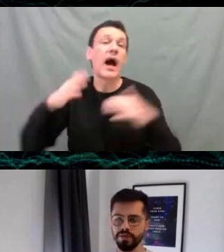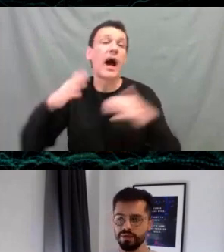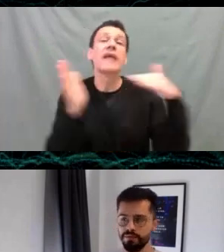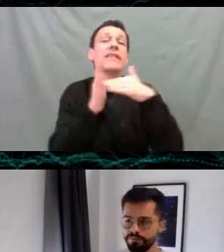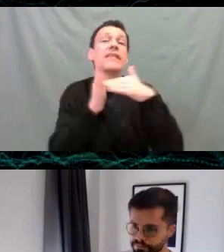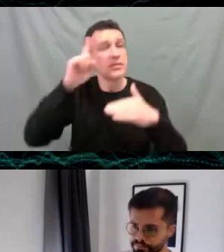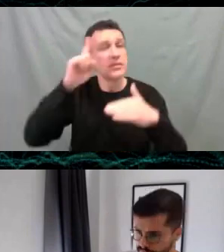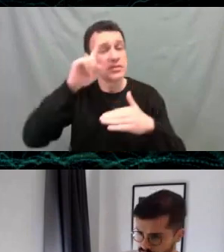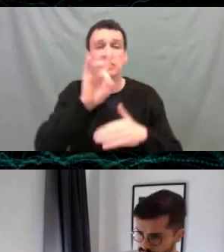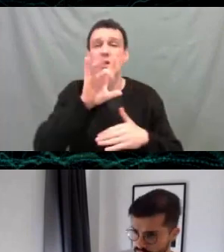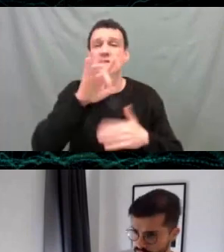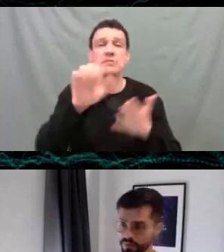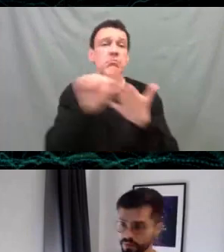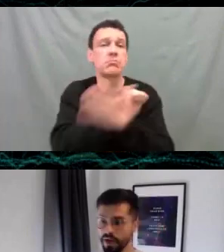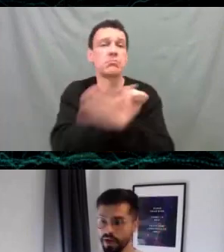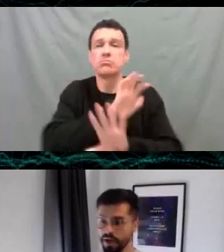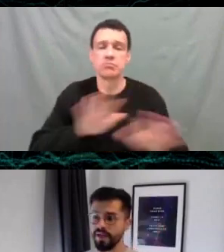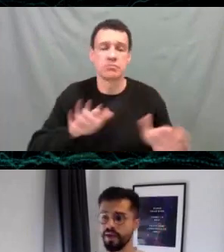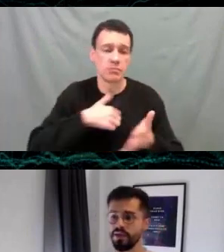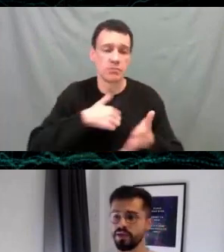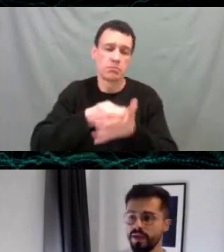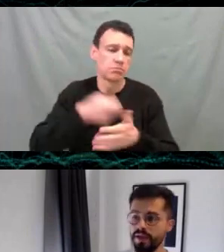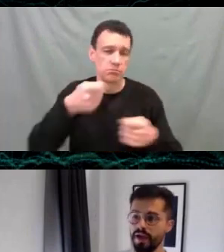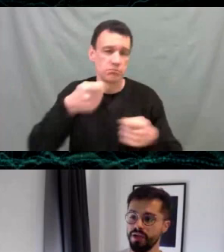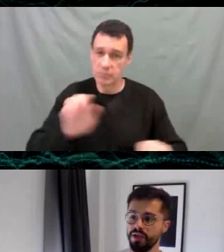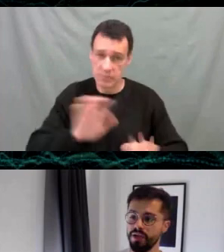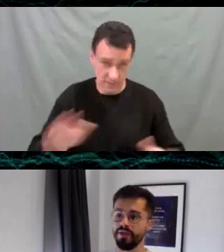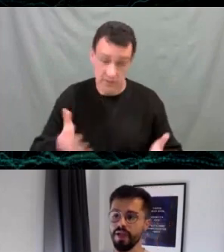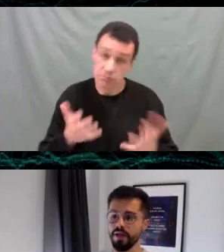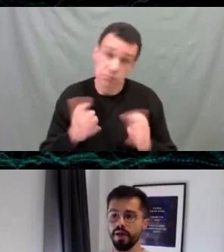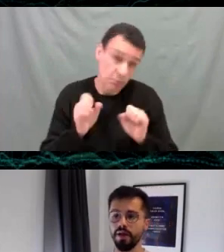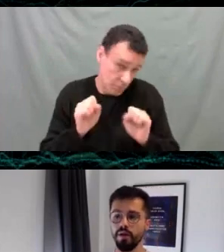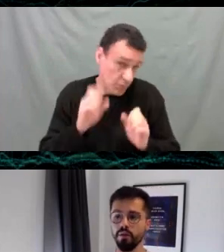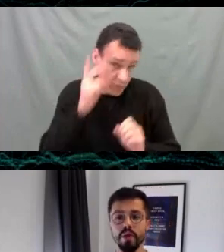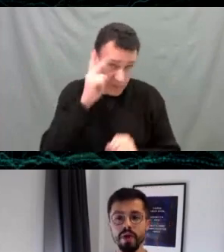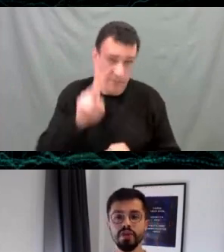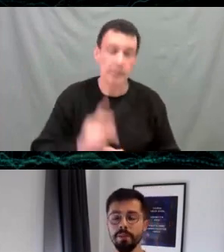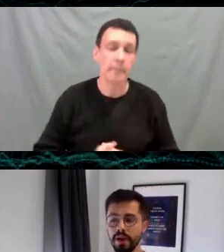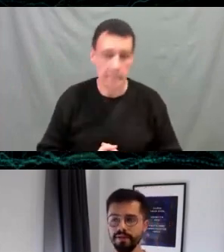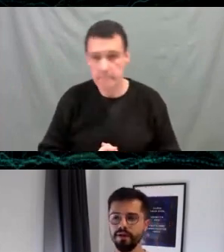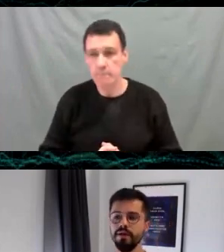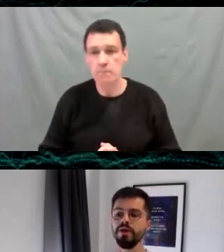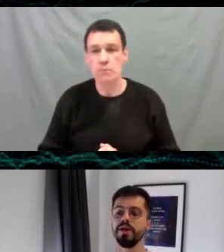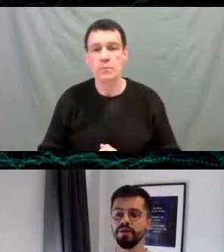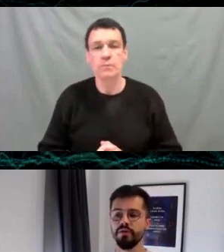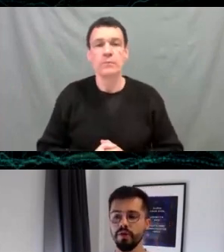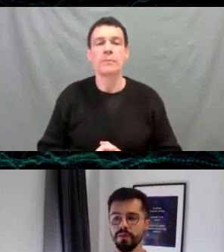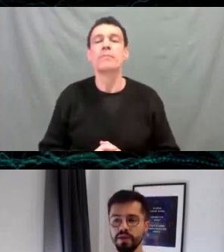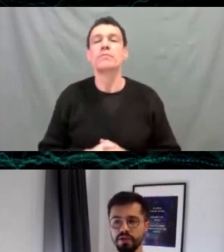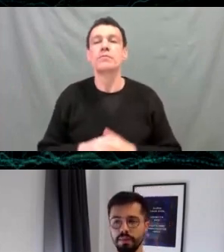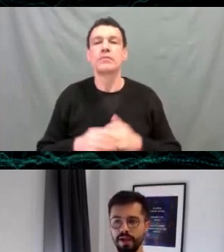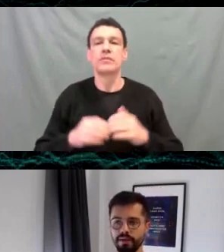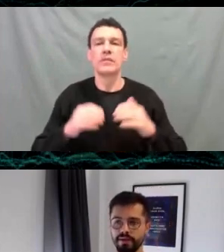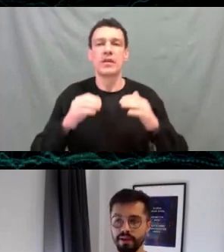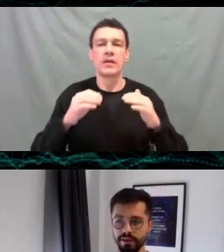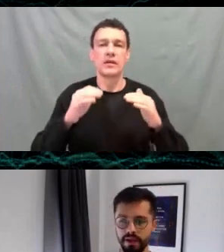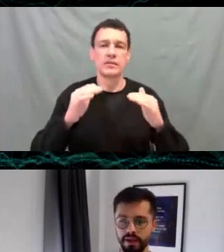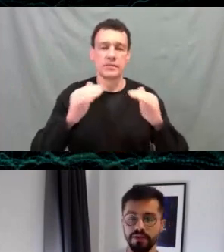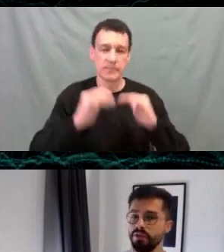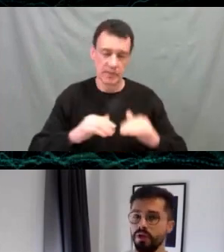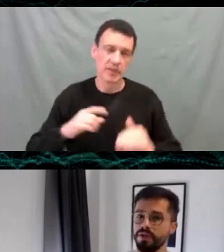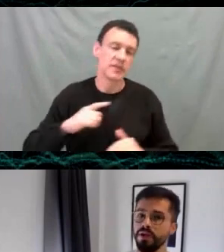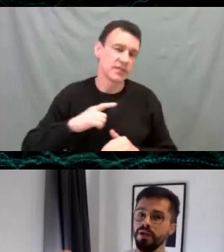pagar por isso né vamos lá e aqui a gente tem aqui a gente tem o which a Player que que eu tenho a forma a gente